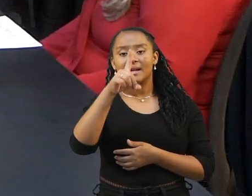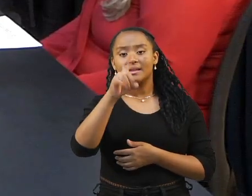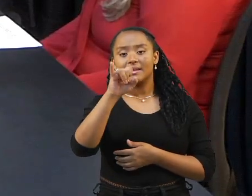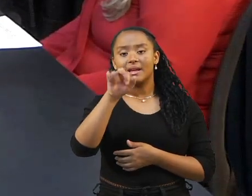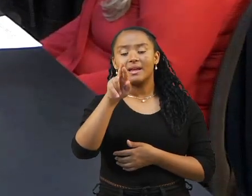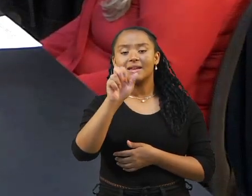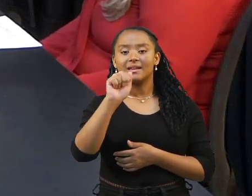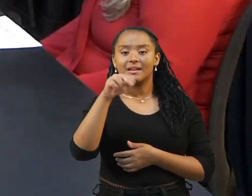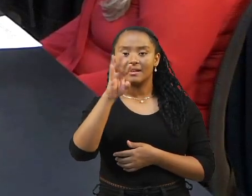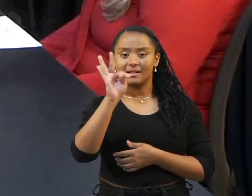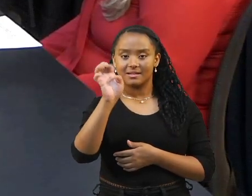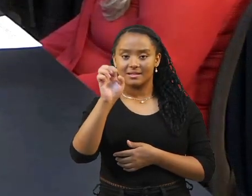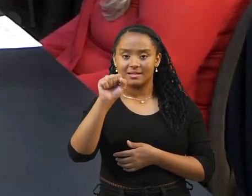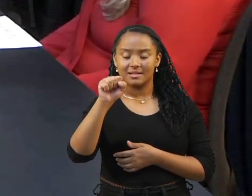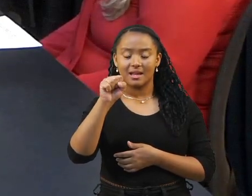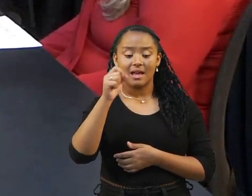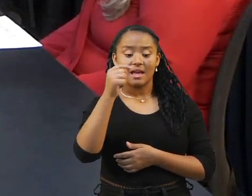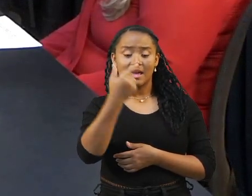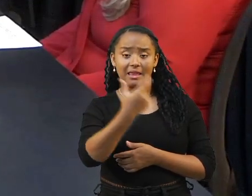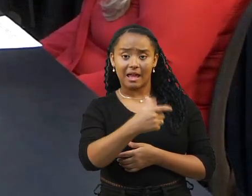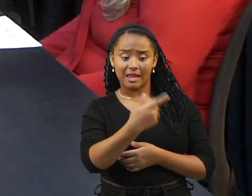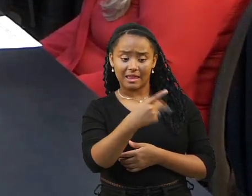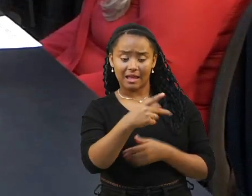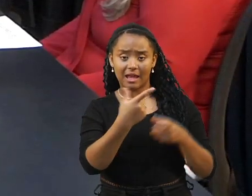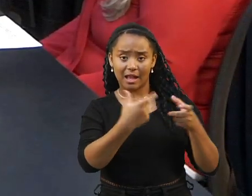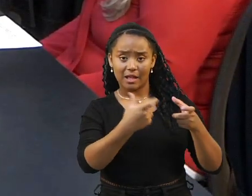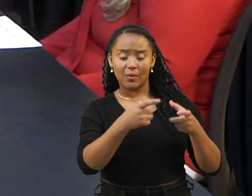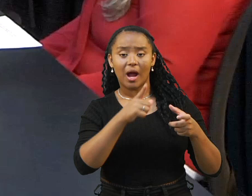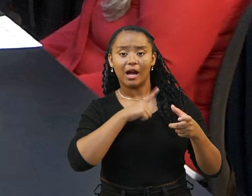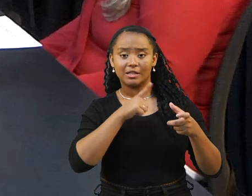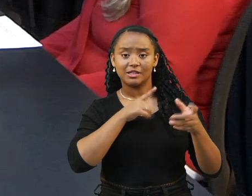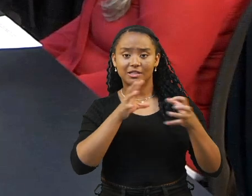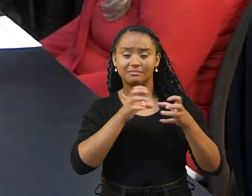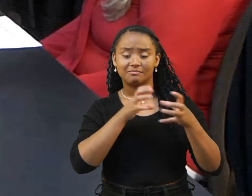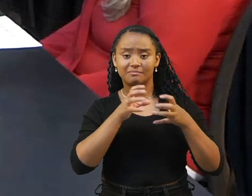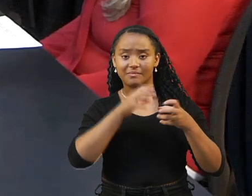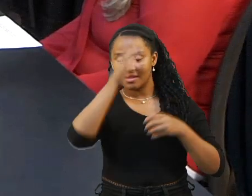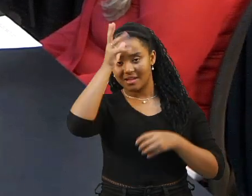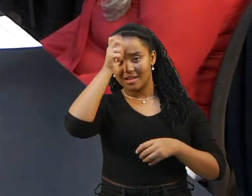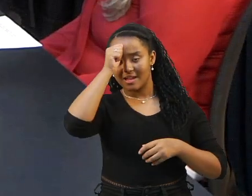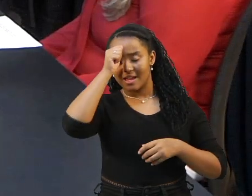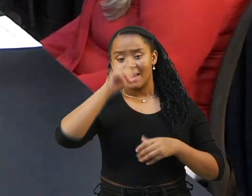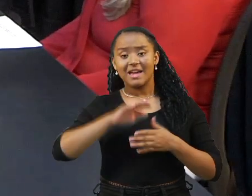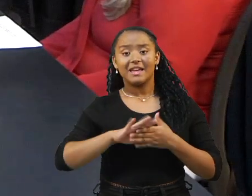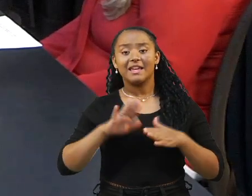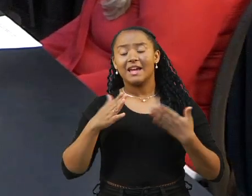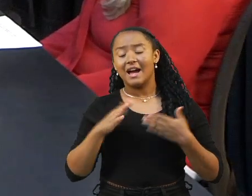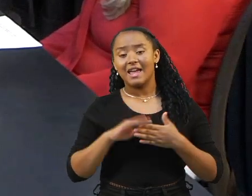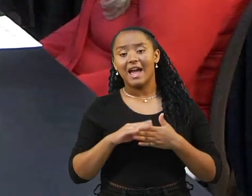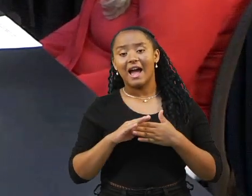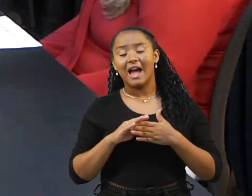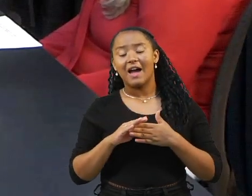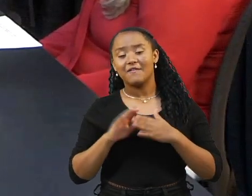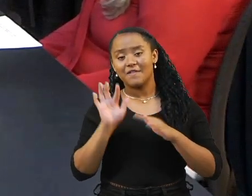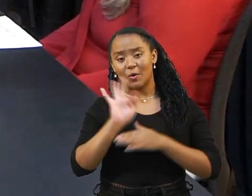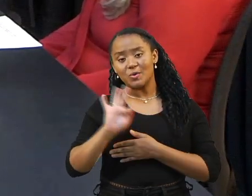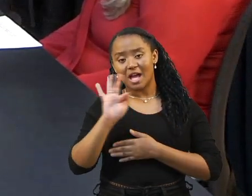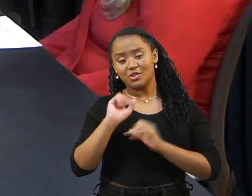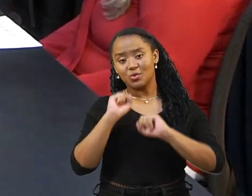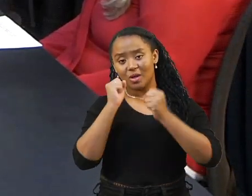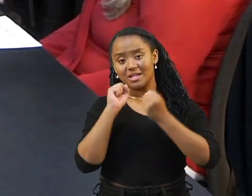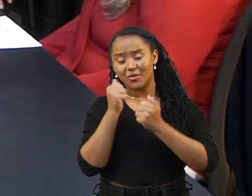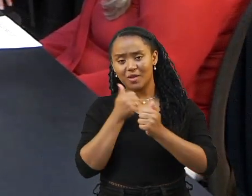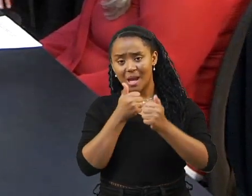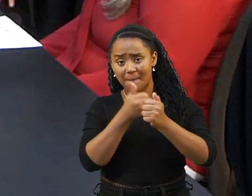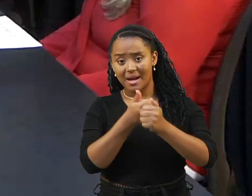elas são iguais. E ali tinha a rinha de galo. E a educação física ficou em volta, né? Quer dizer, a rinha de galo ficou no meio. Ficou lá